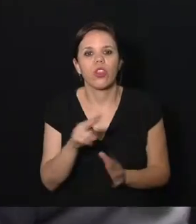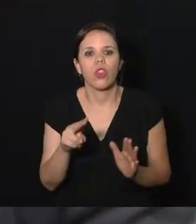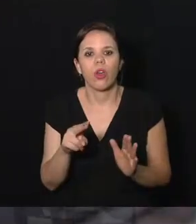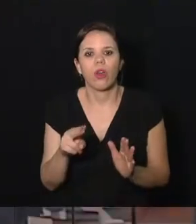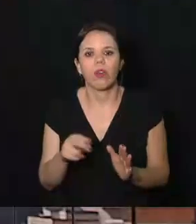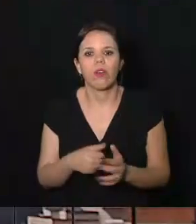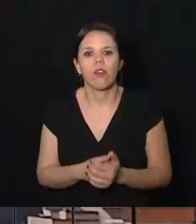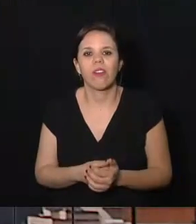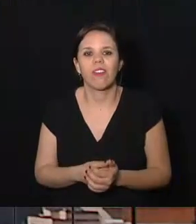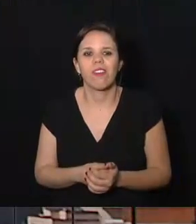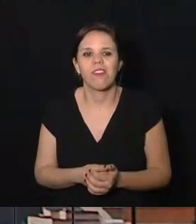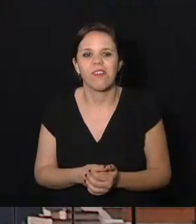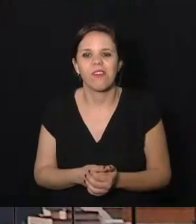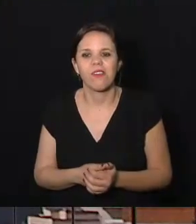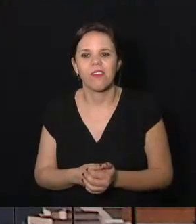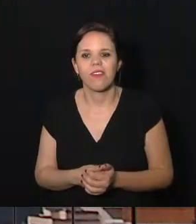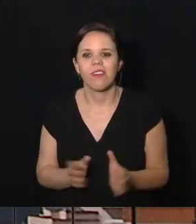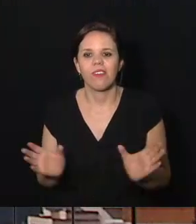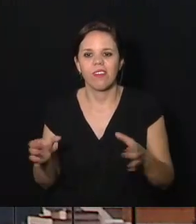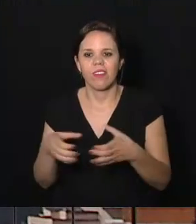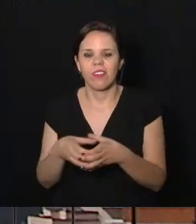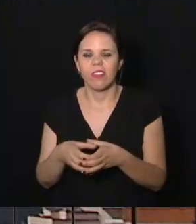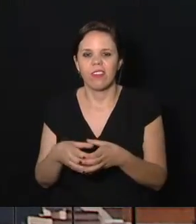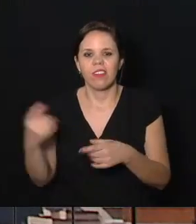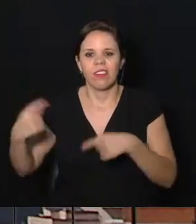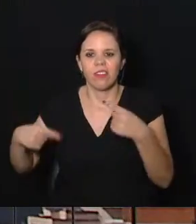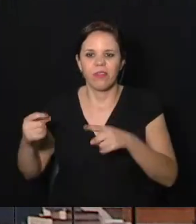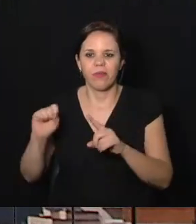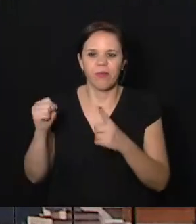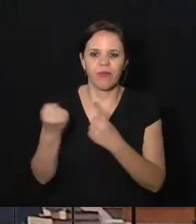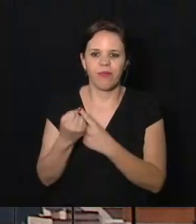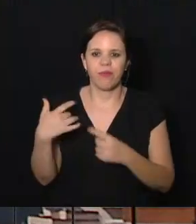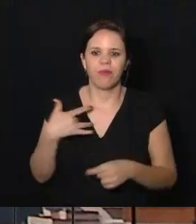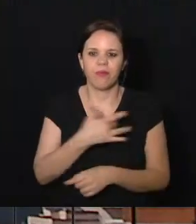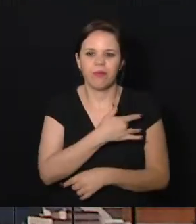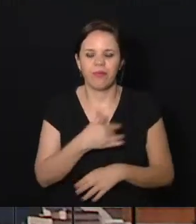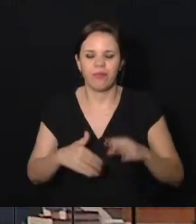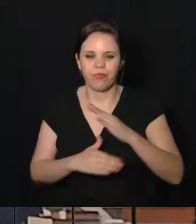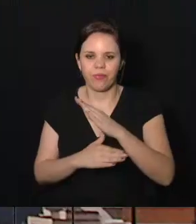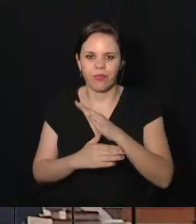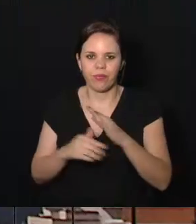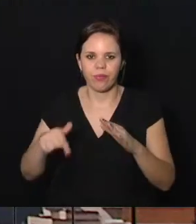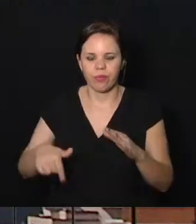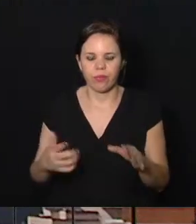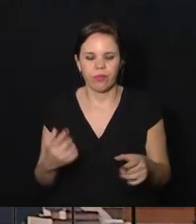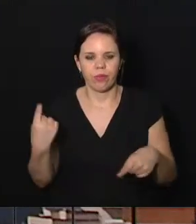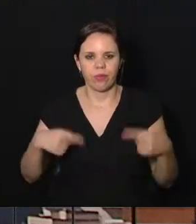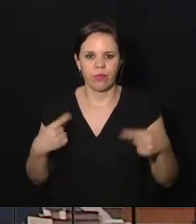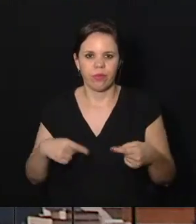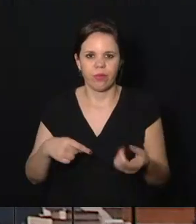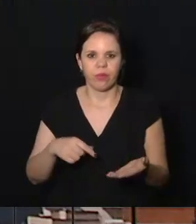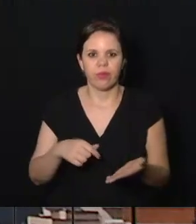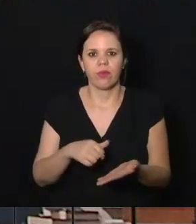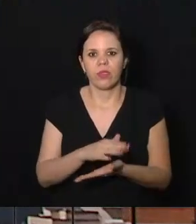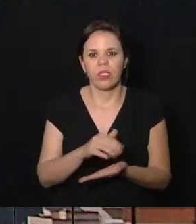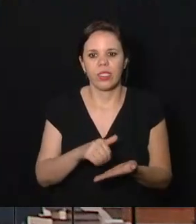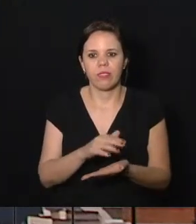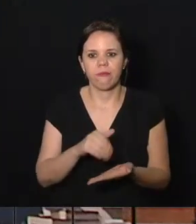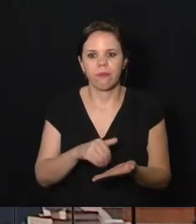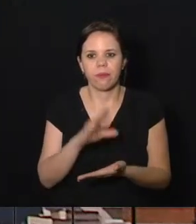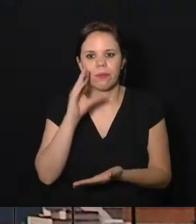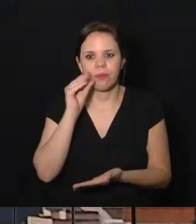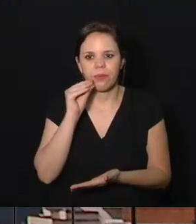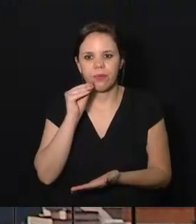aos bois. A Comissão de Política Social e Saúde aqui da Câmara debateu a demissão de funcionários